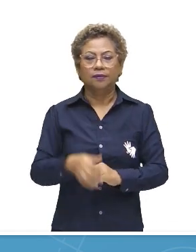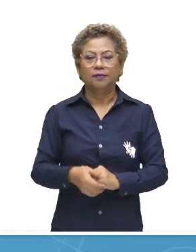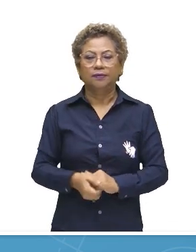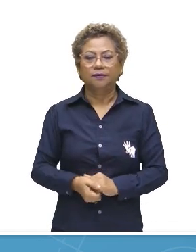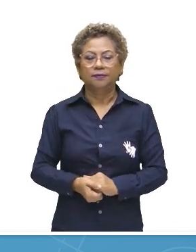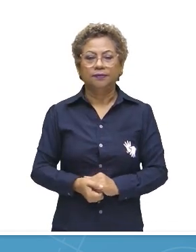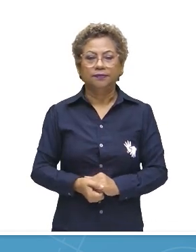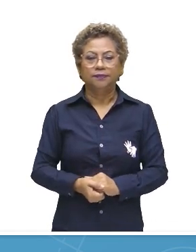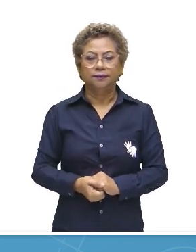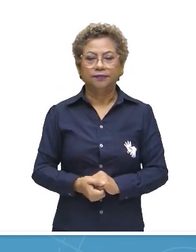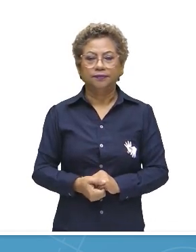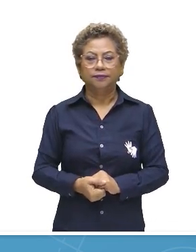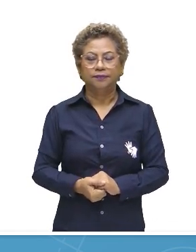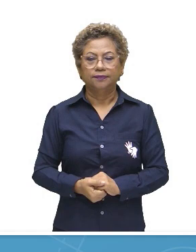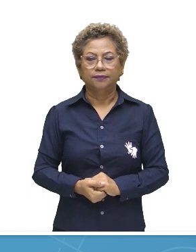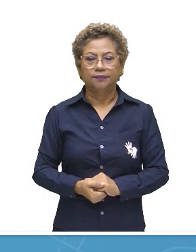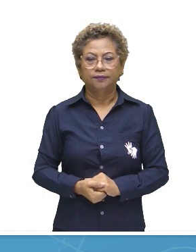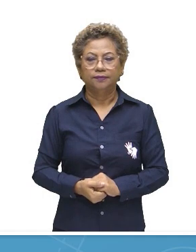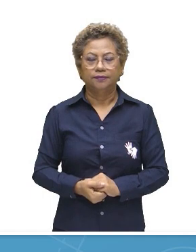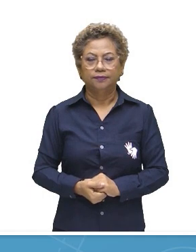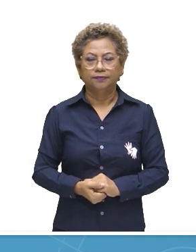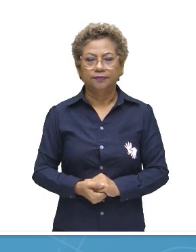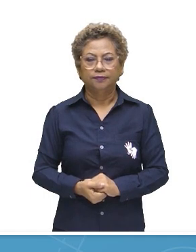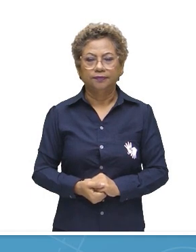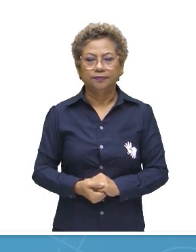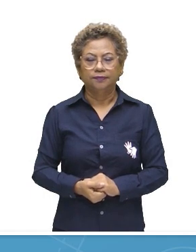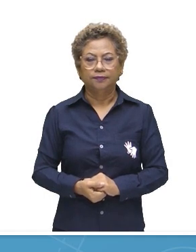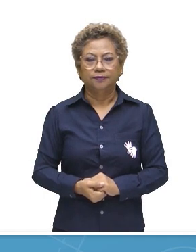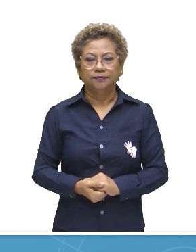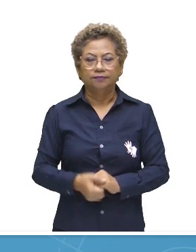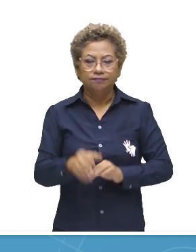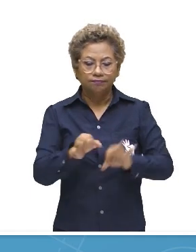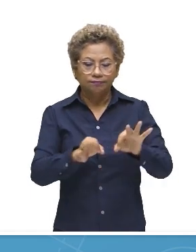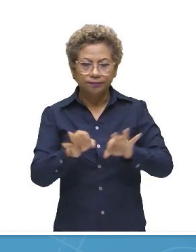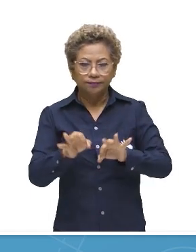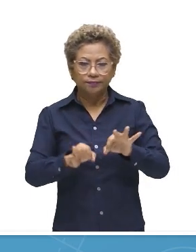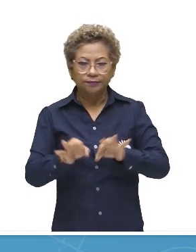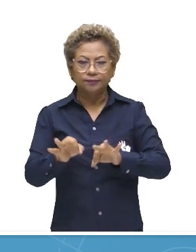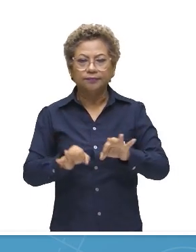vezes 5. 5 vezes 8, 40, vai 4.